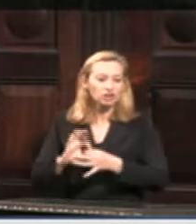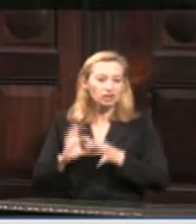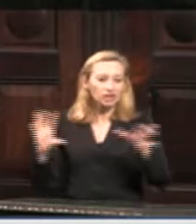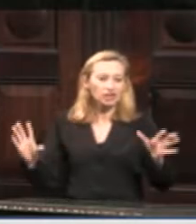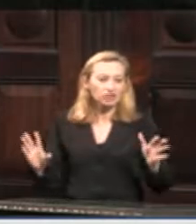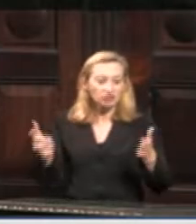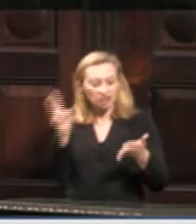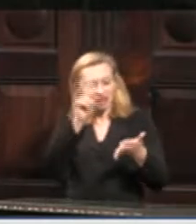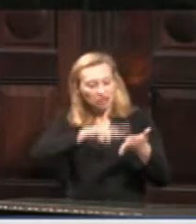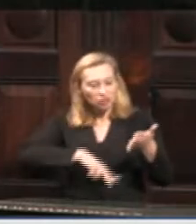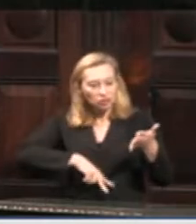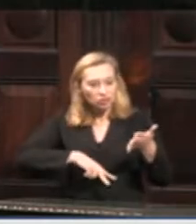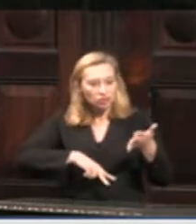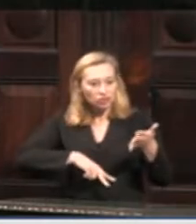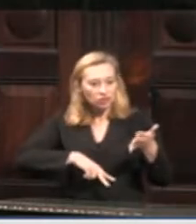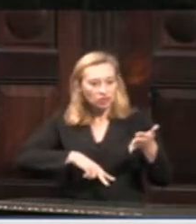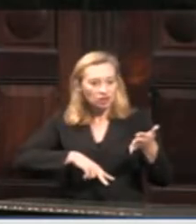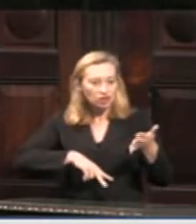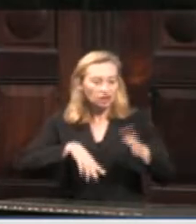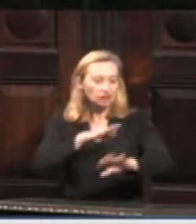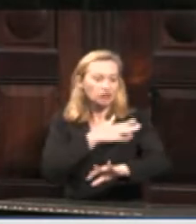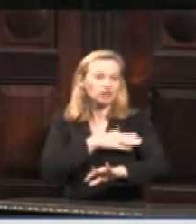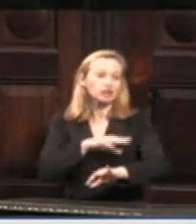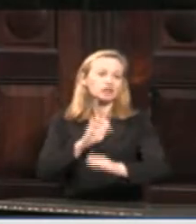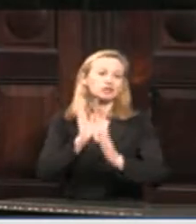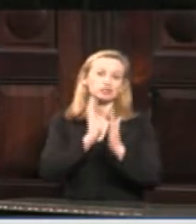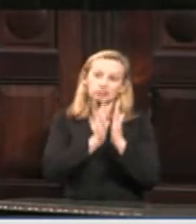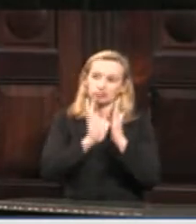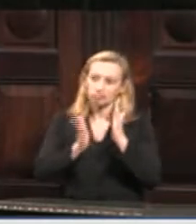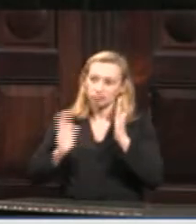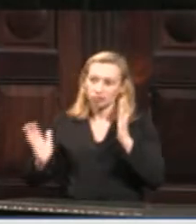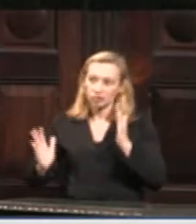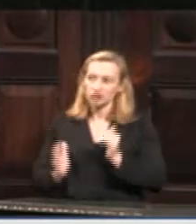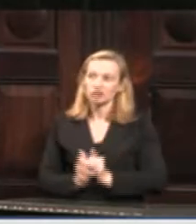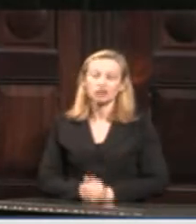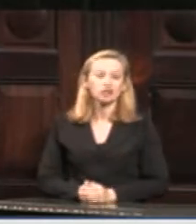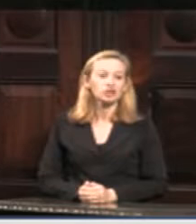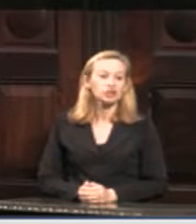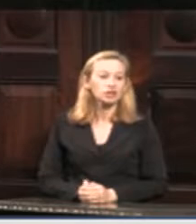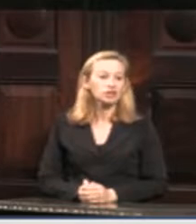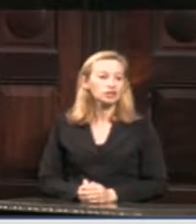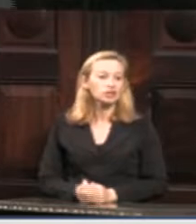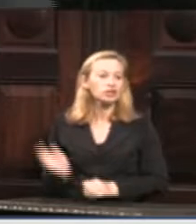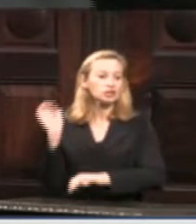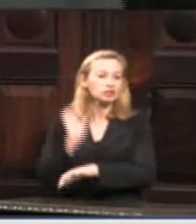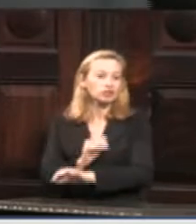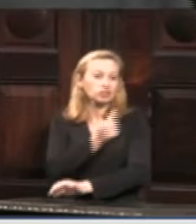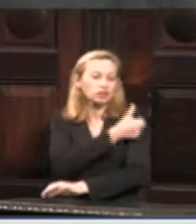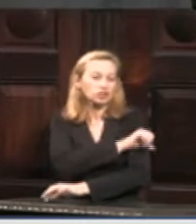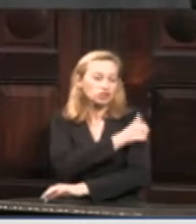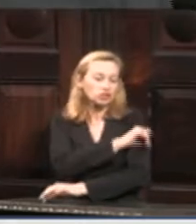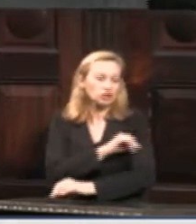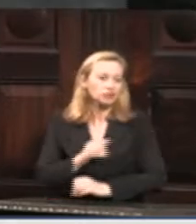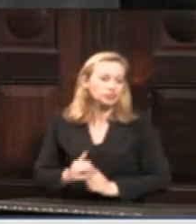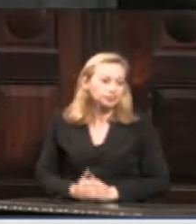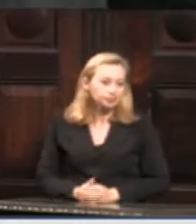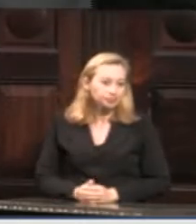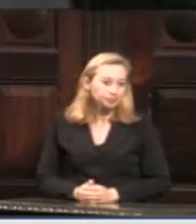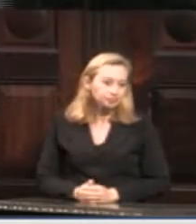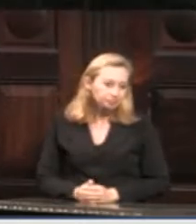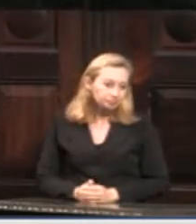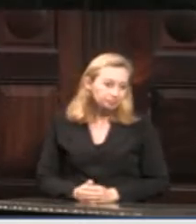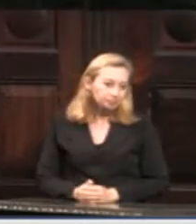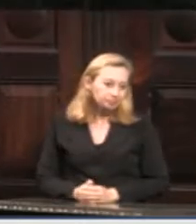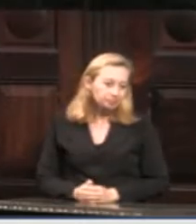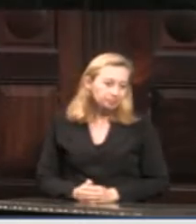Leitura, Literatura e Biblioteca, PELB, Rio de Janeiro, no estado